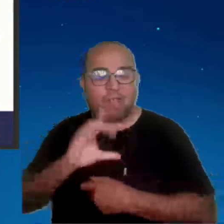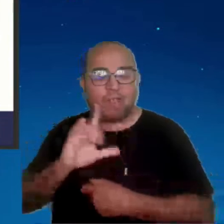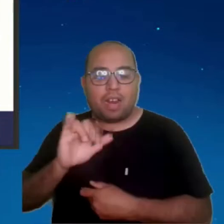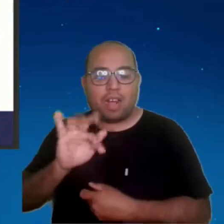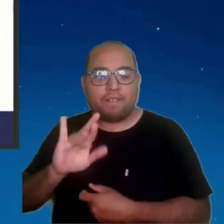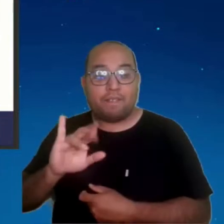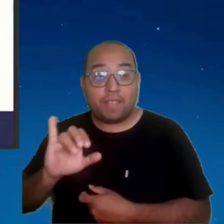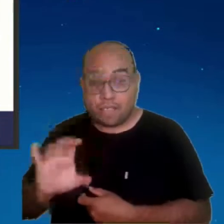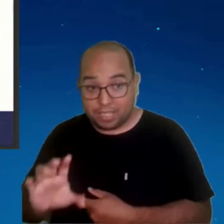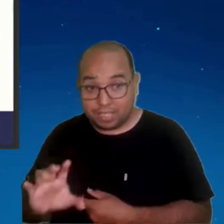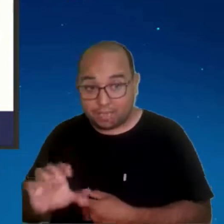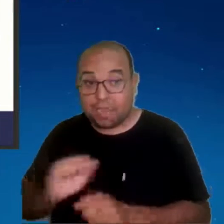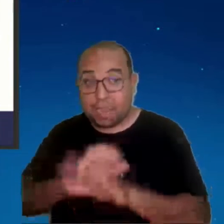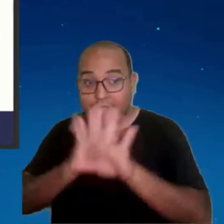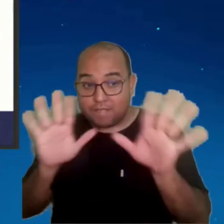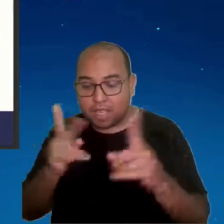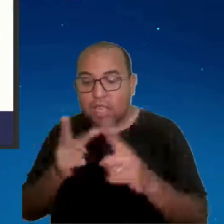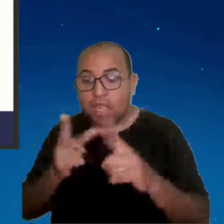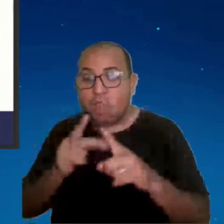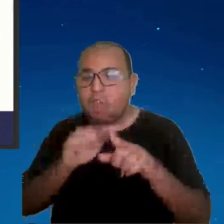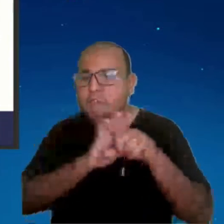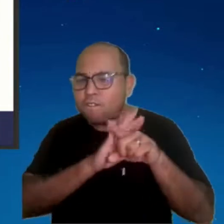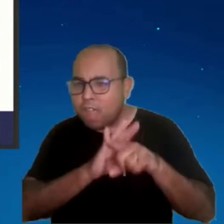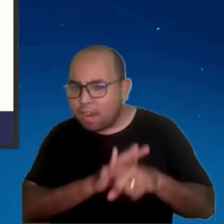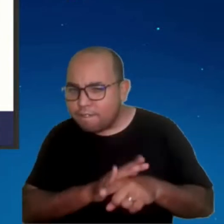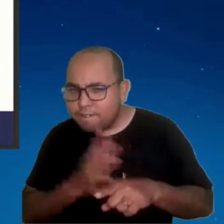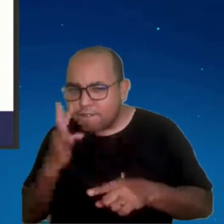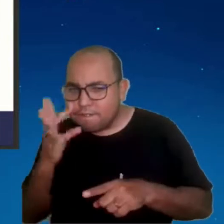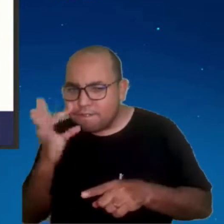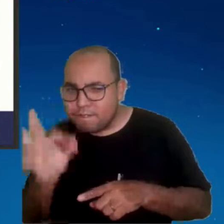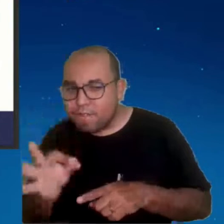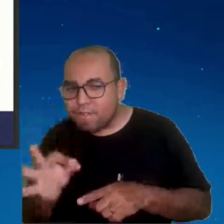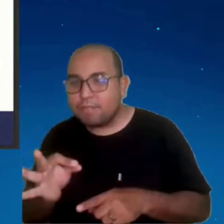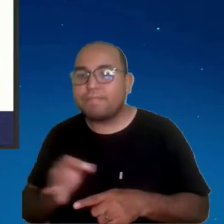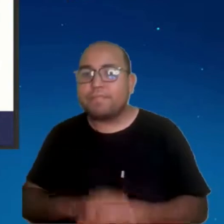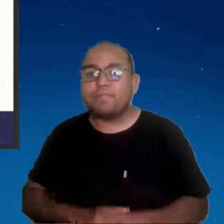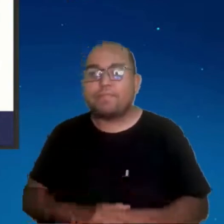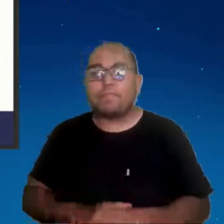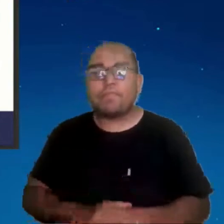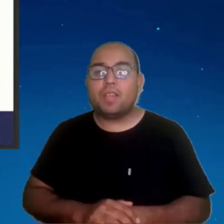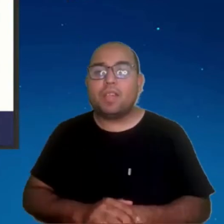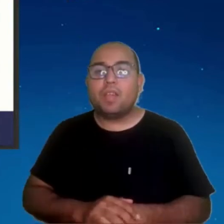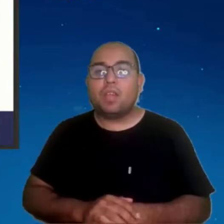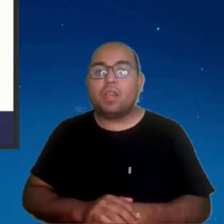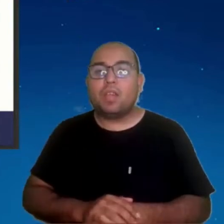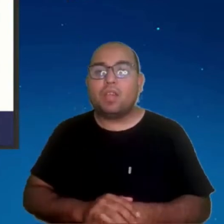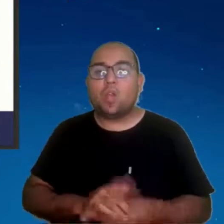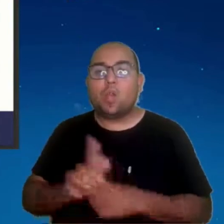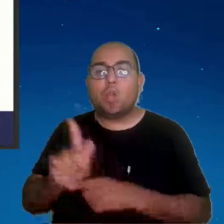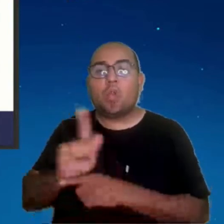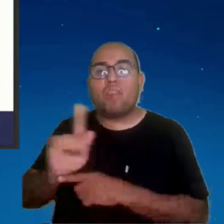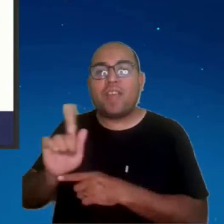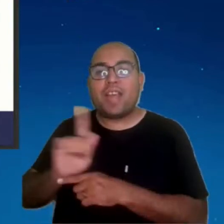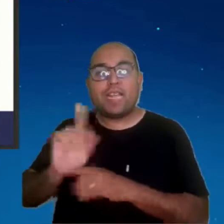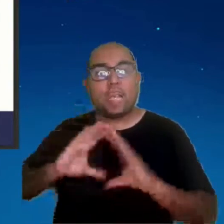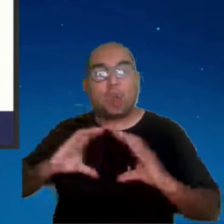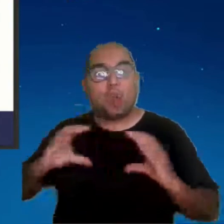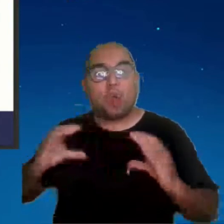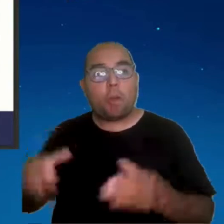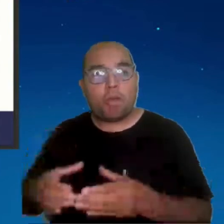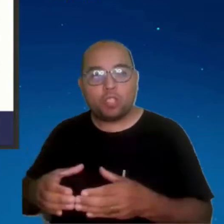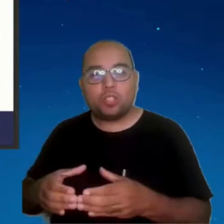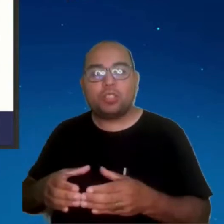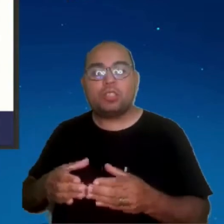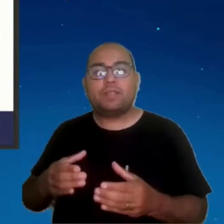o verifique. Governança corporativa, isso veio assolando tudo, né? Então, assim, eu tenho a